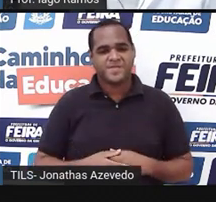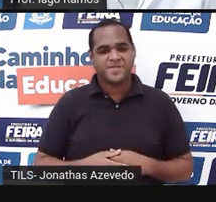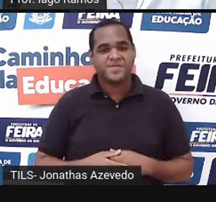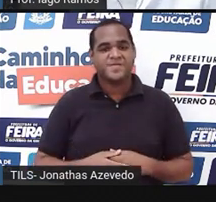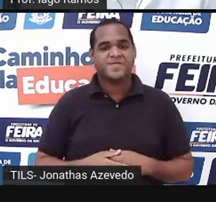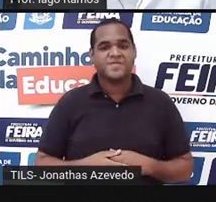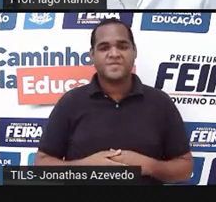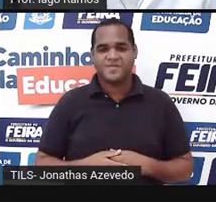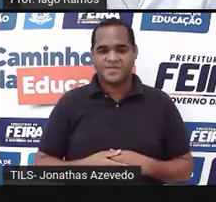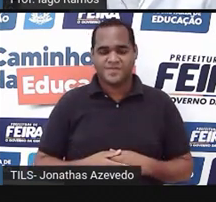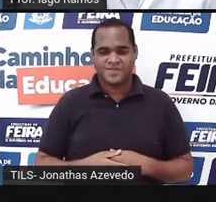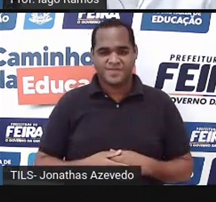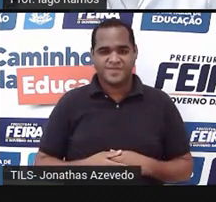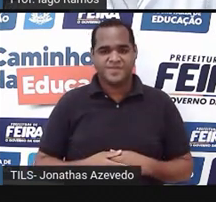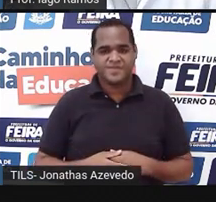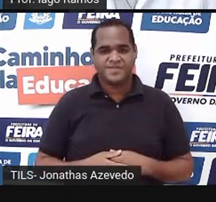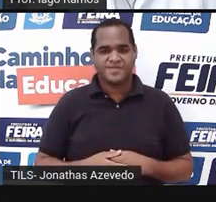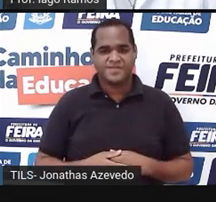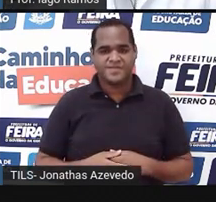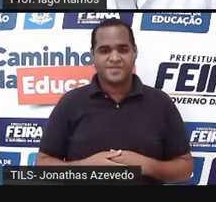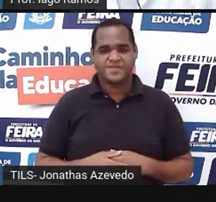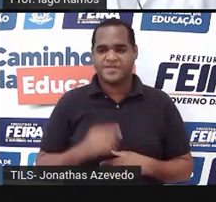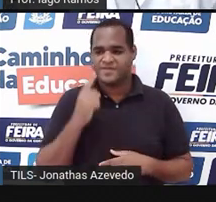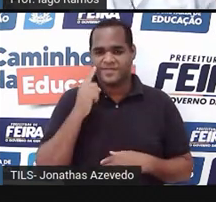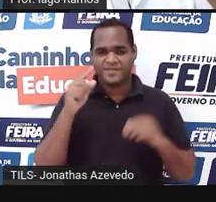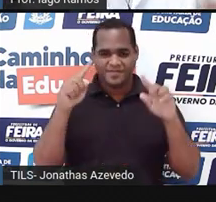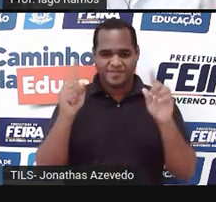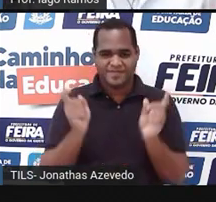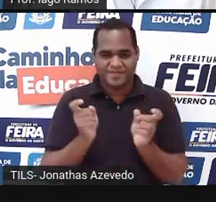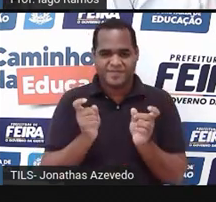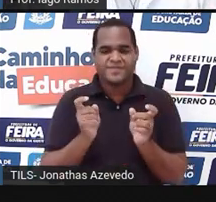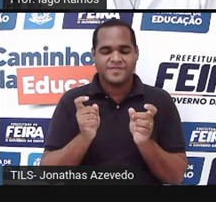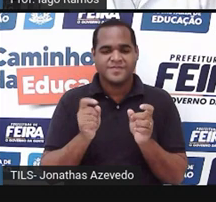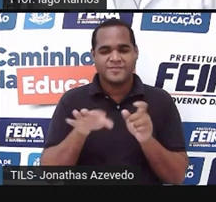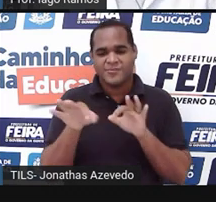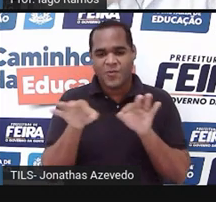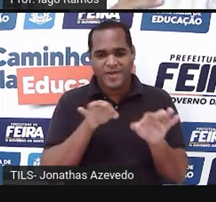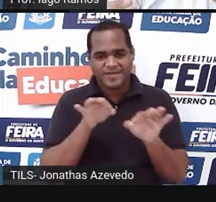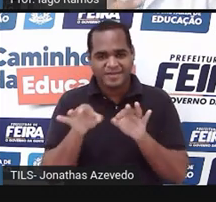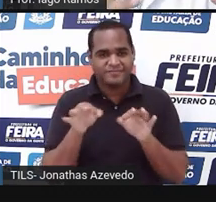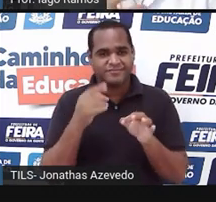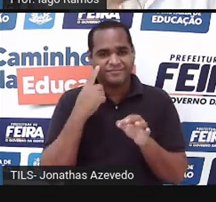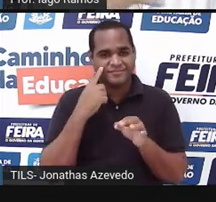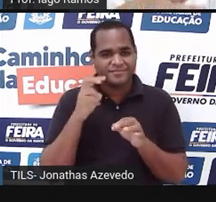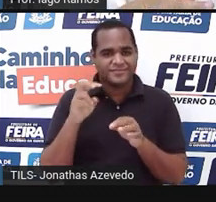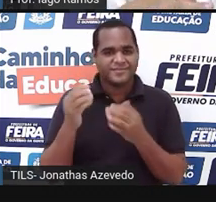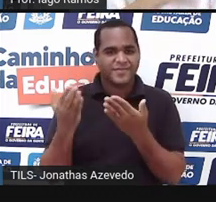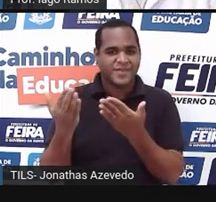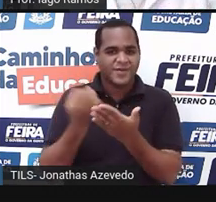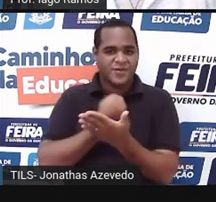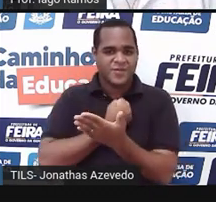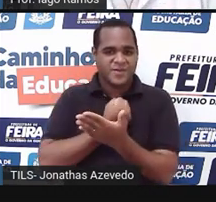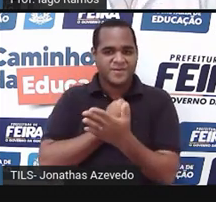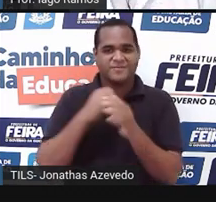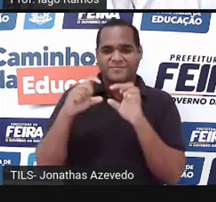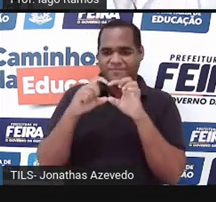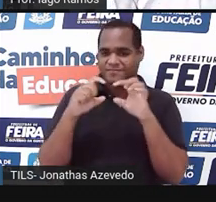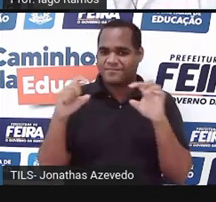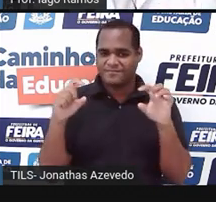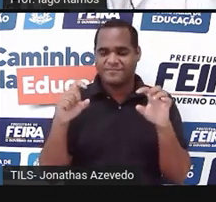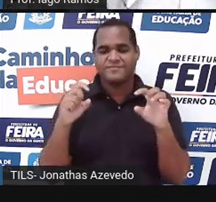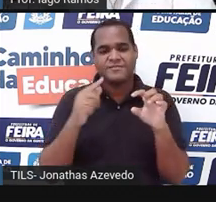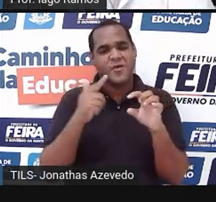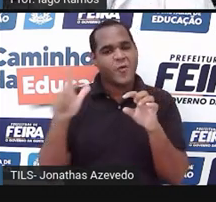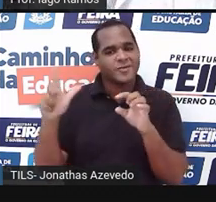Ah tá então vou colocar meu só esses parentes aí para a gente organizar certo 5 x 2 x é uma coisa